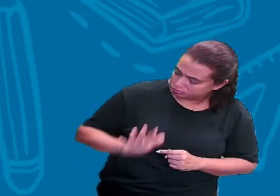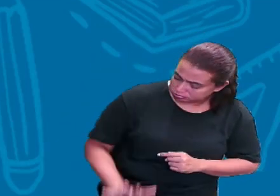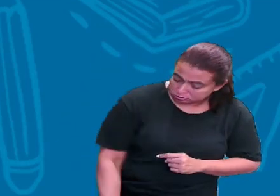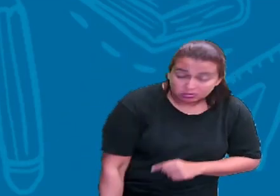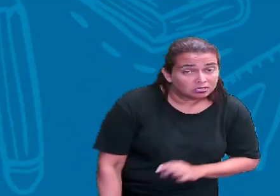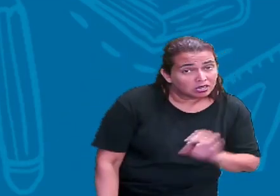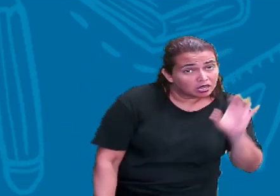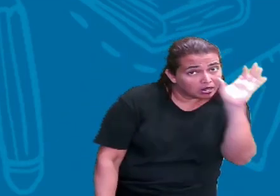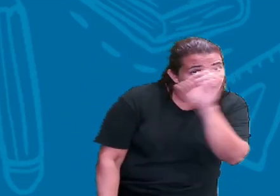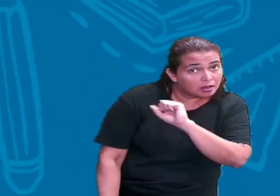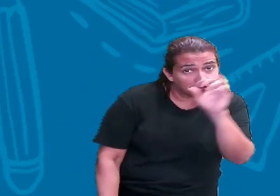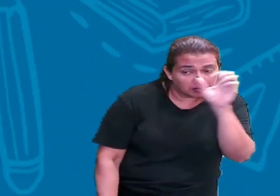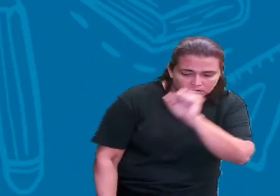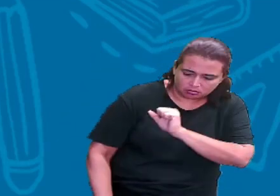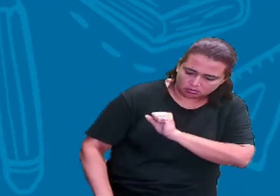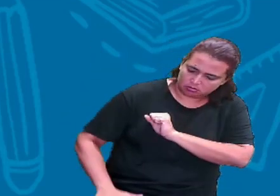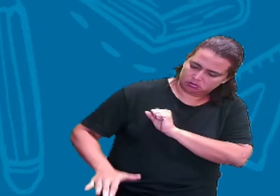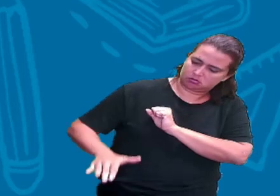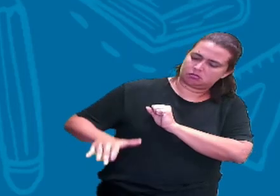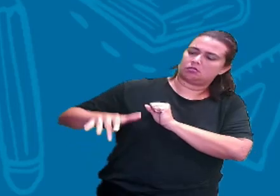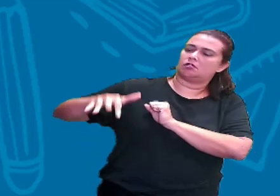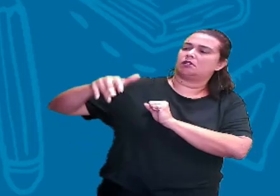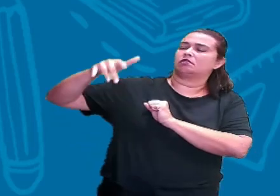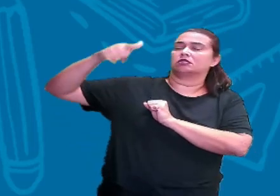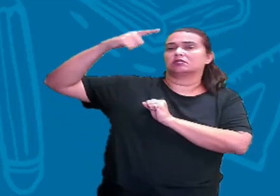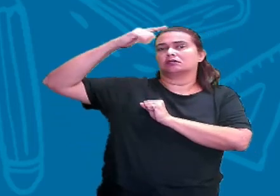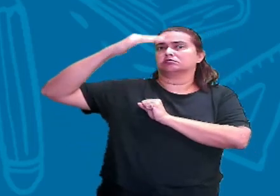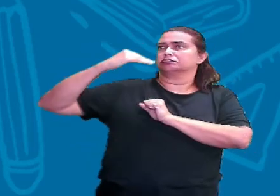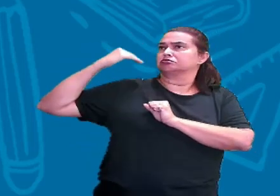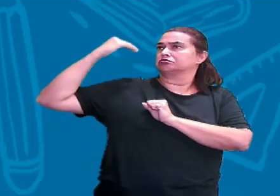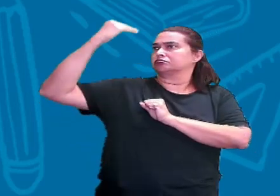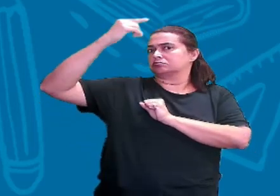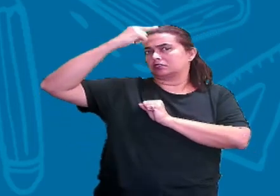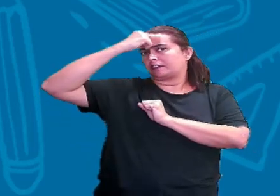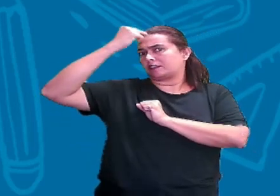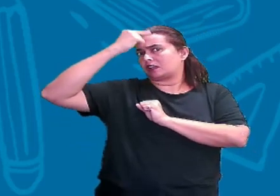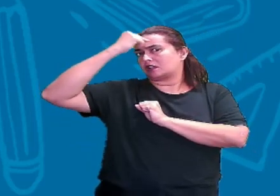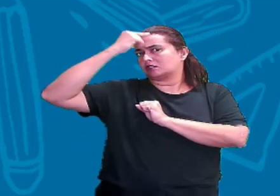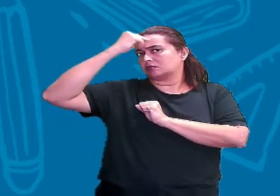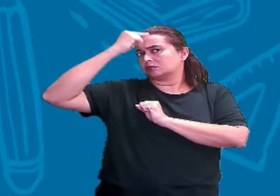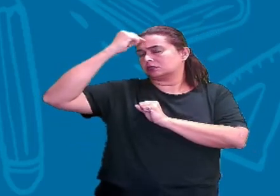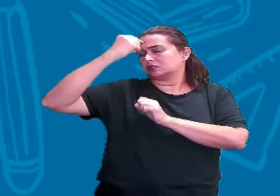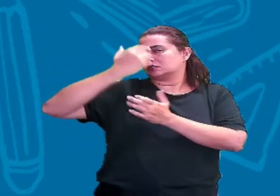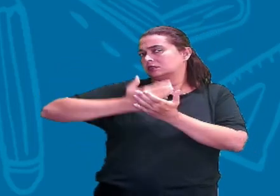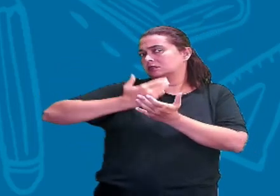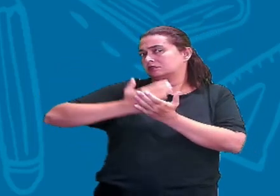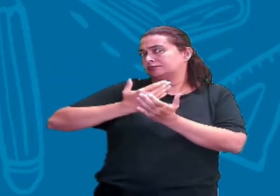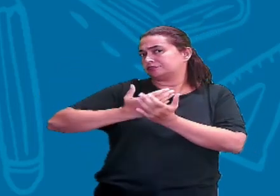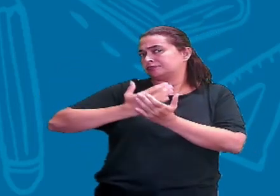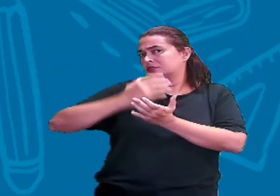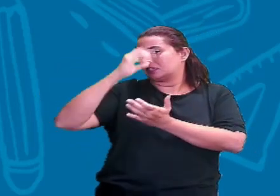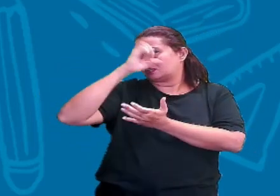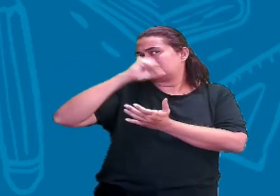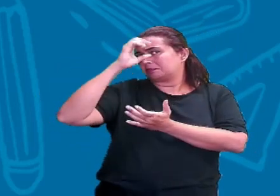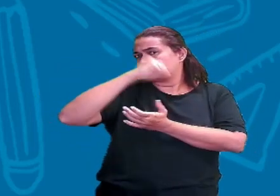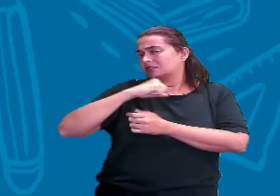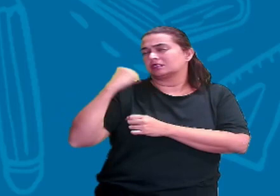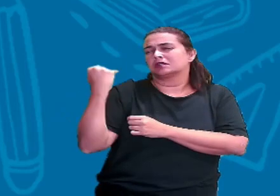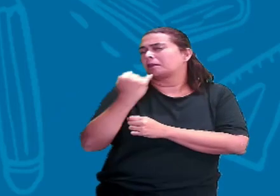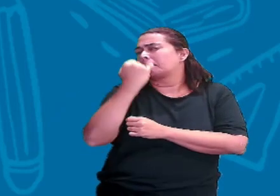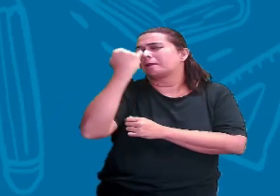vai até a faculdade estudando os conhecimentos geográficos, né? Por quê? Qual é a importância dessa